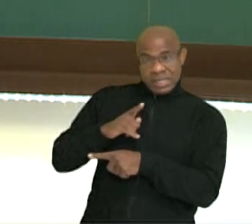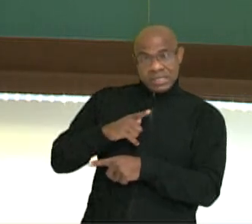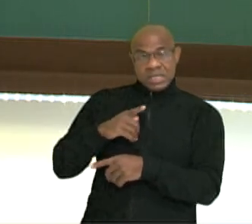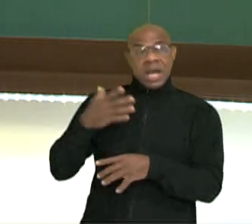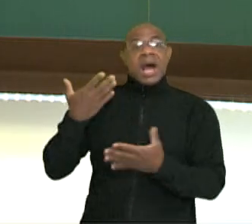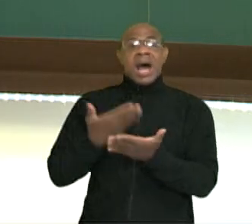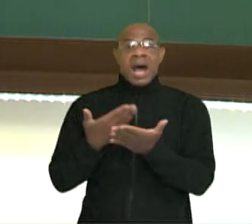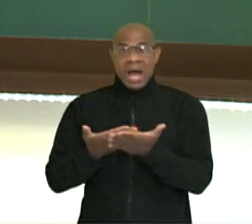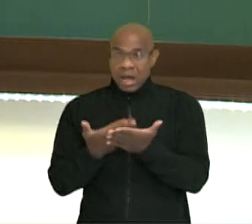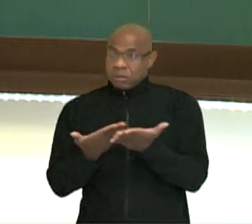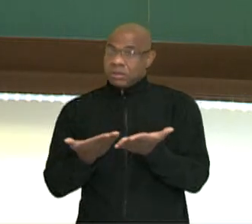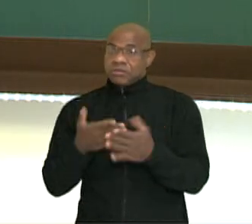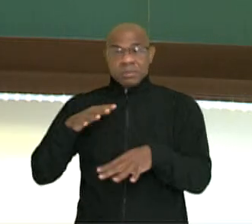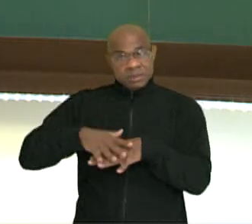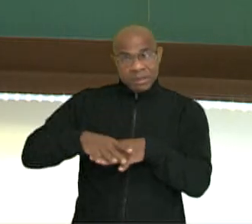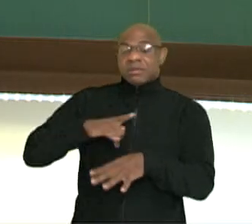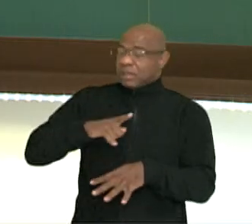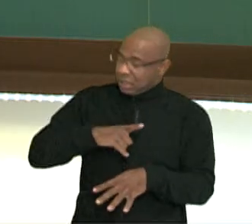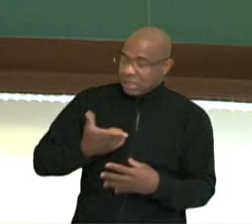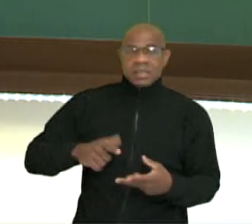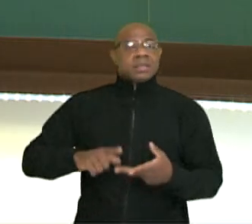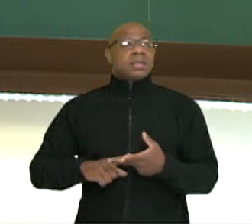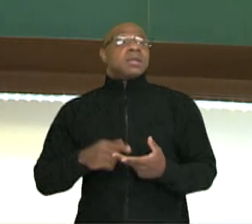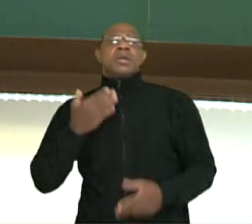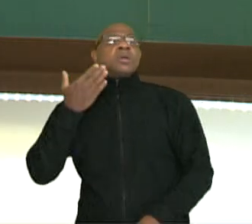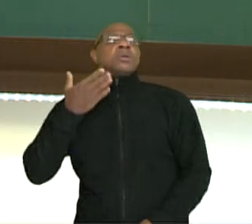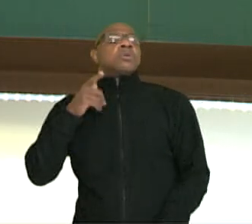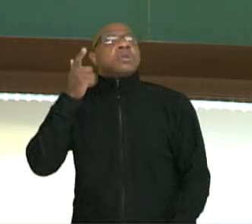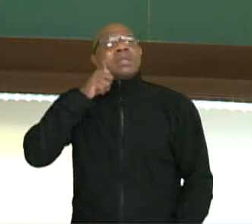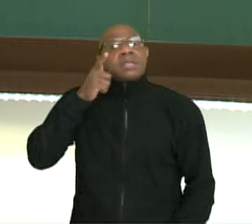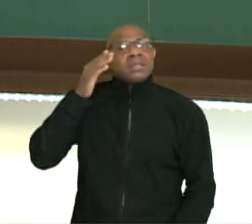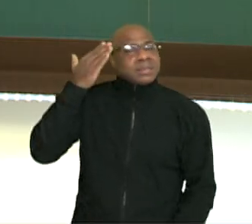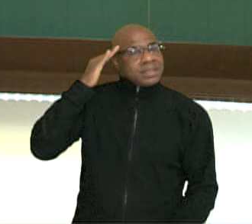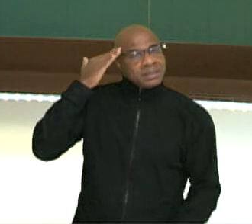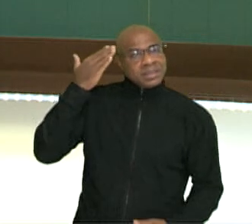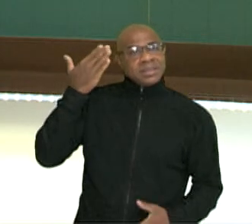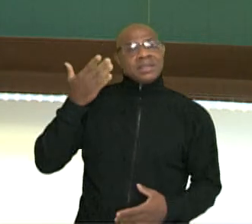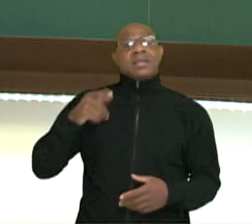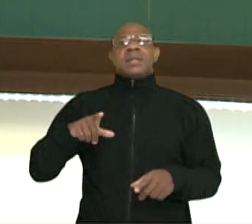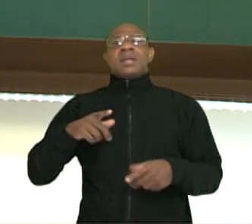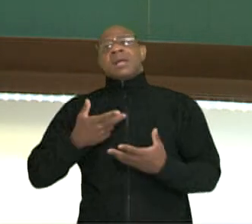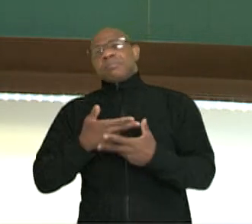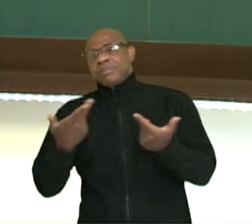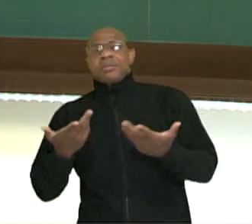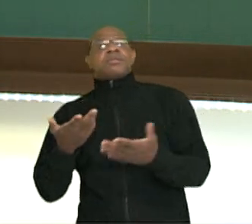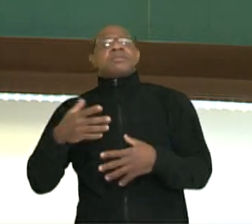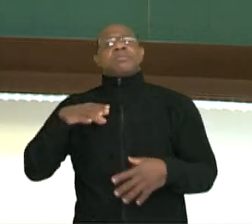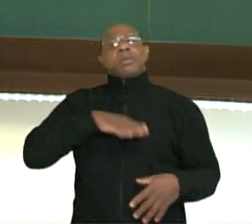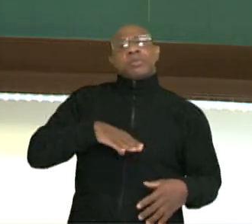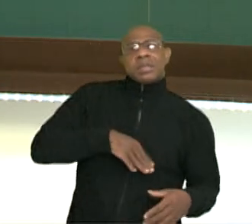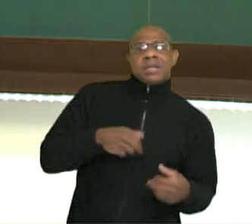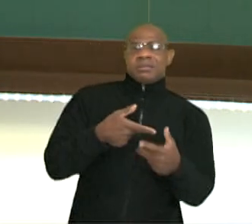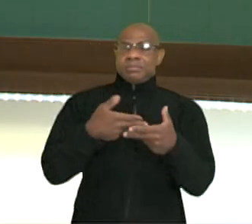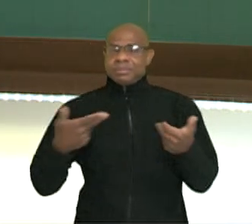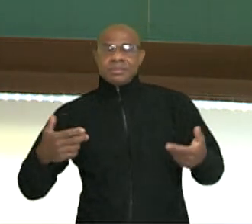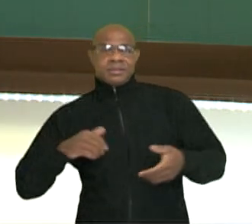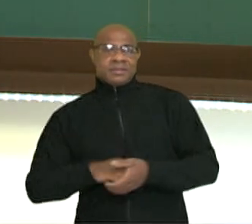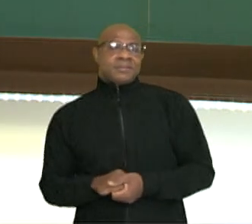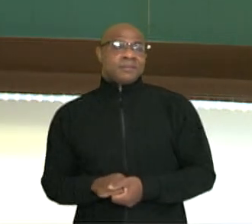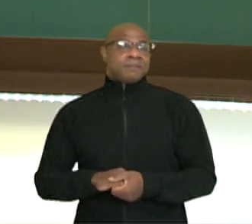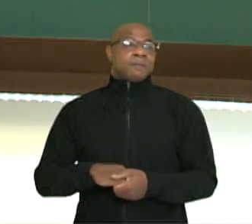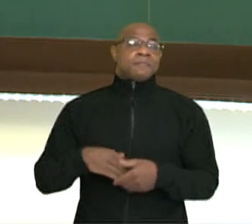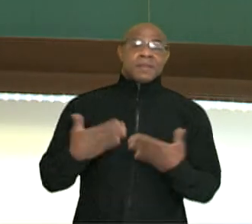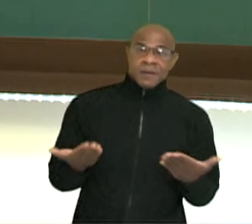matemática? Acho. Ah, eu não consegui entender uma questão de português. Eu acho alguém que consegue me dar uma boa aula de